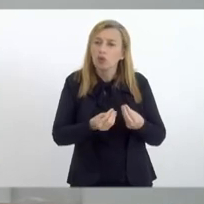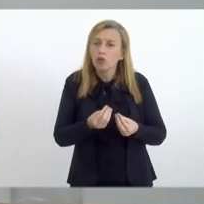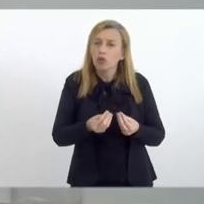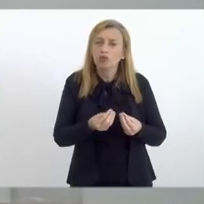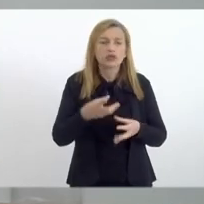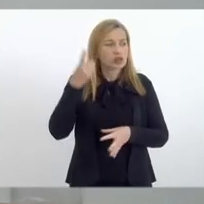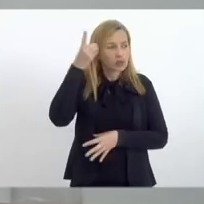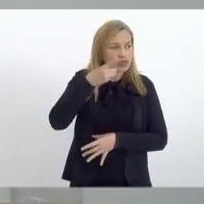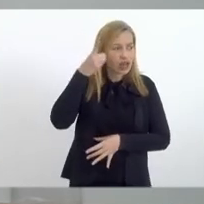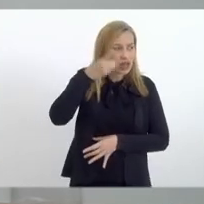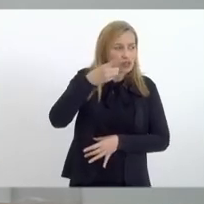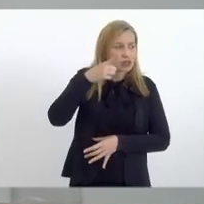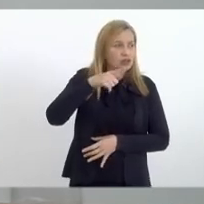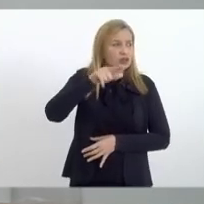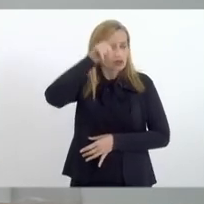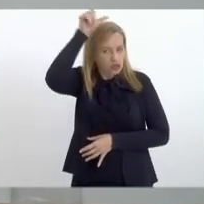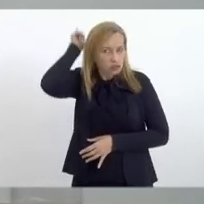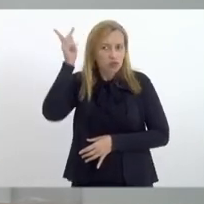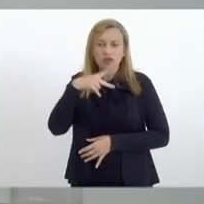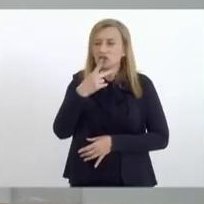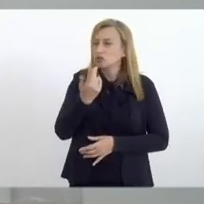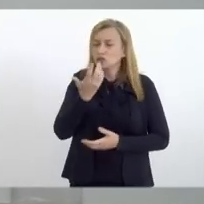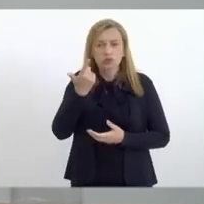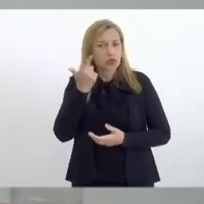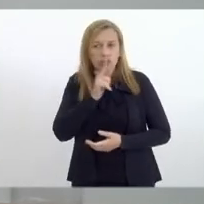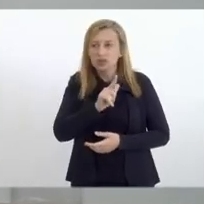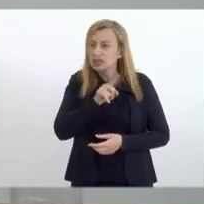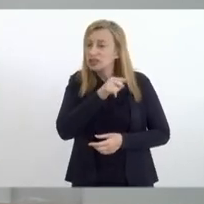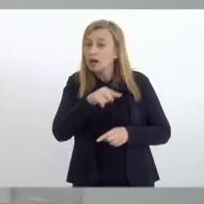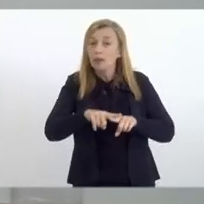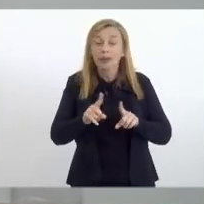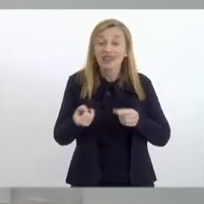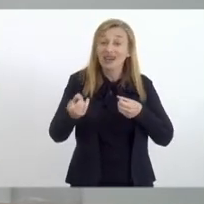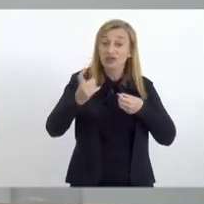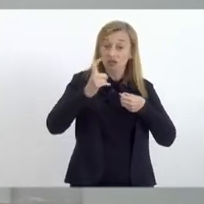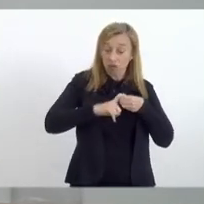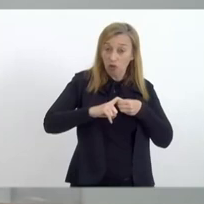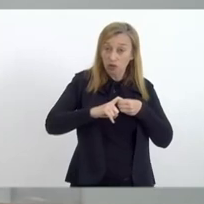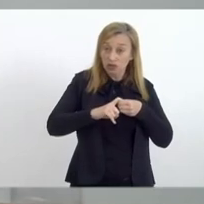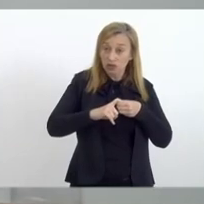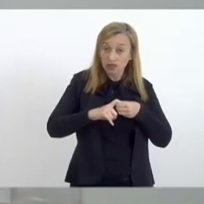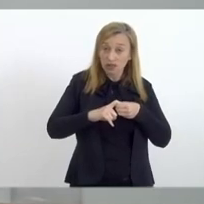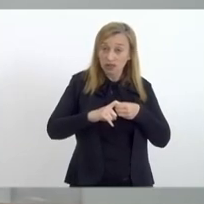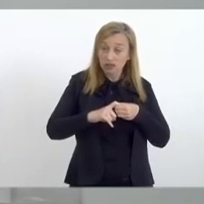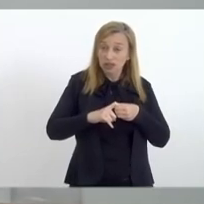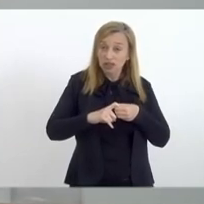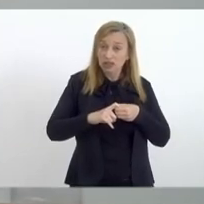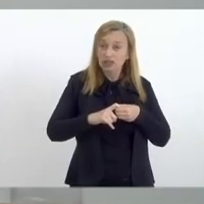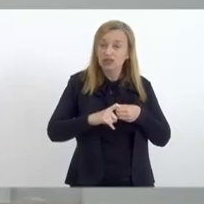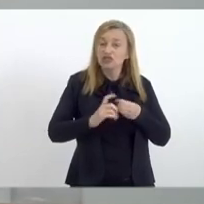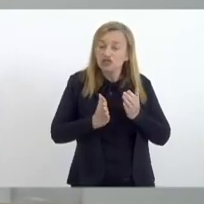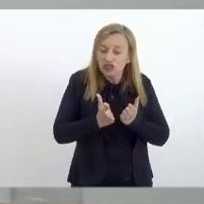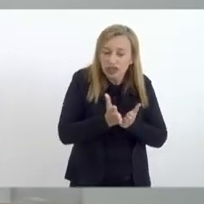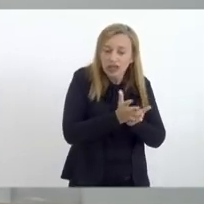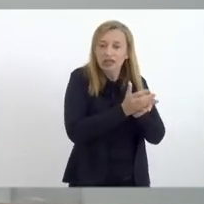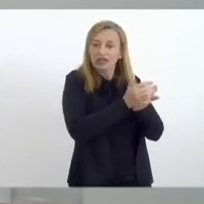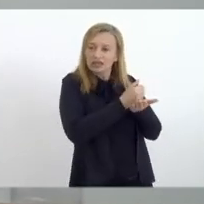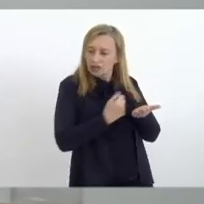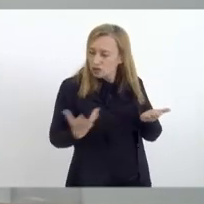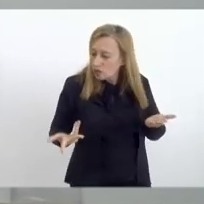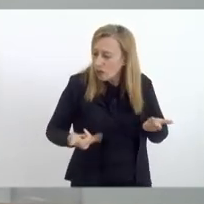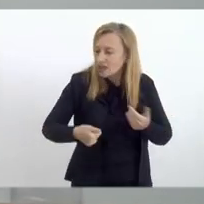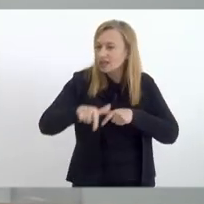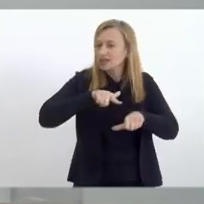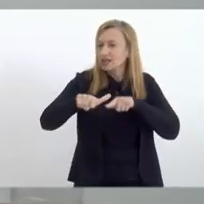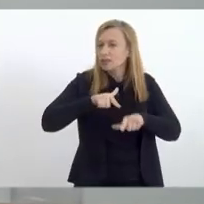Luiz Paulo, a gente não consegue mensurar, mas certamente o retorno que vai ser de arrecadação, de qualidade de serviço